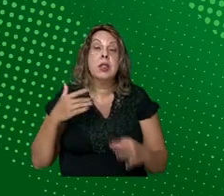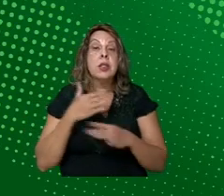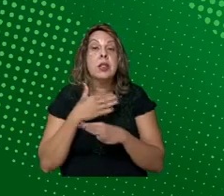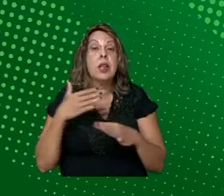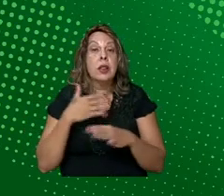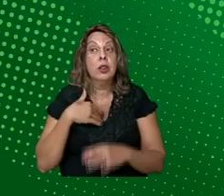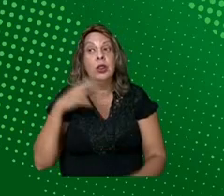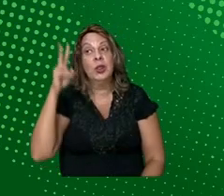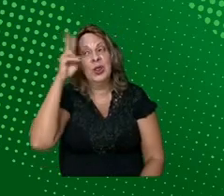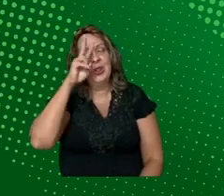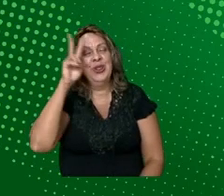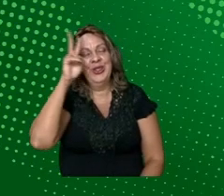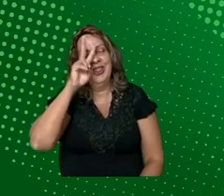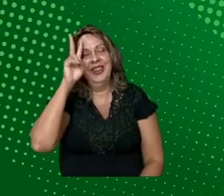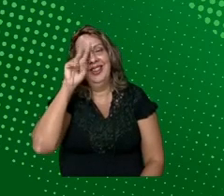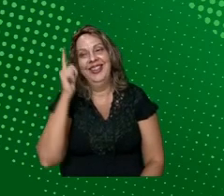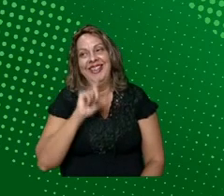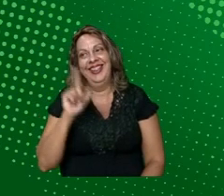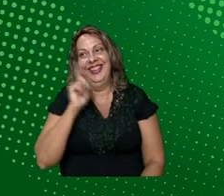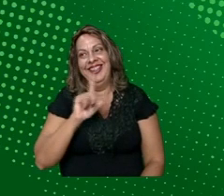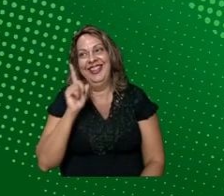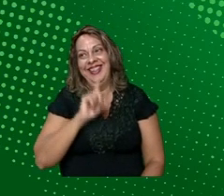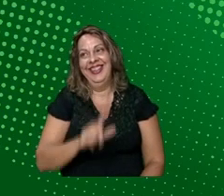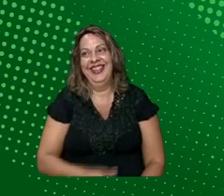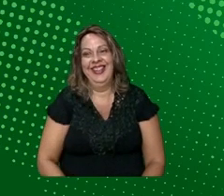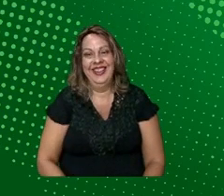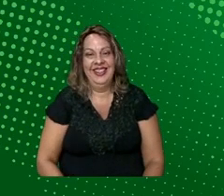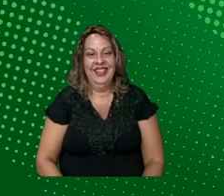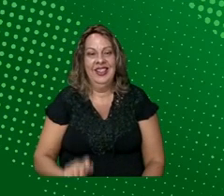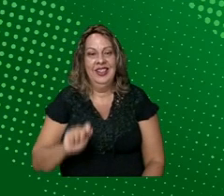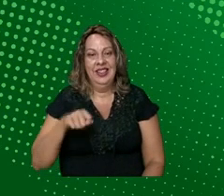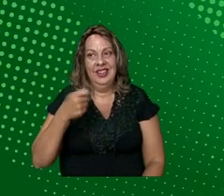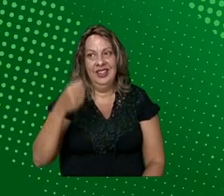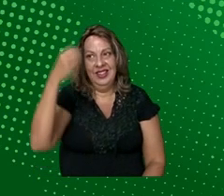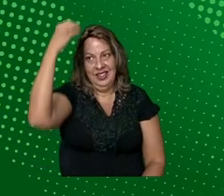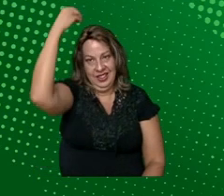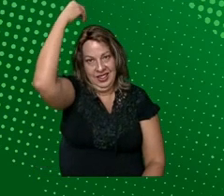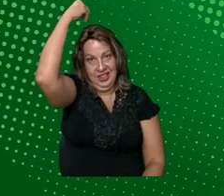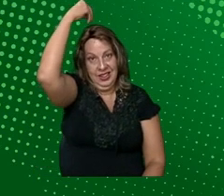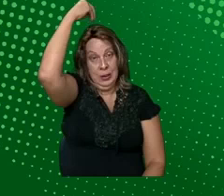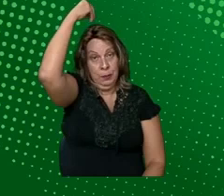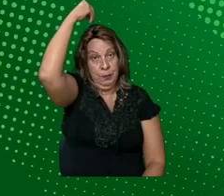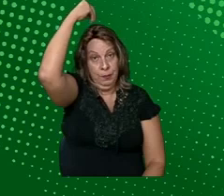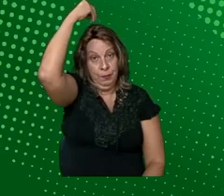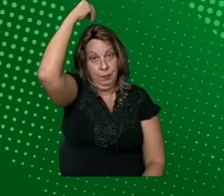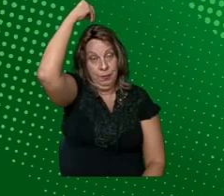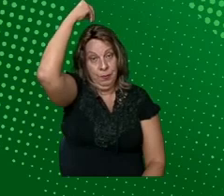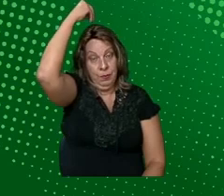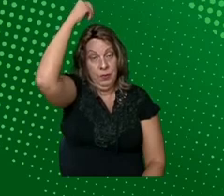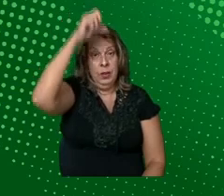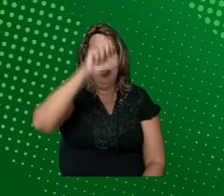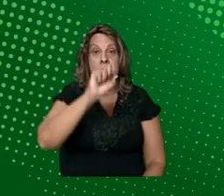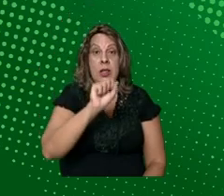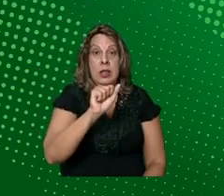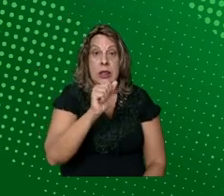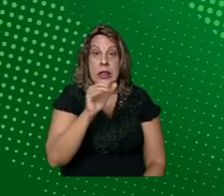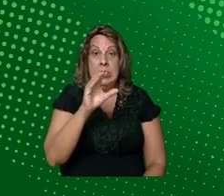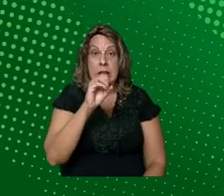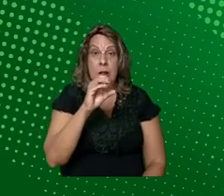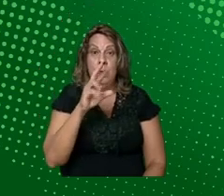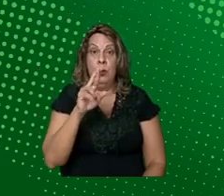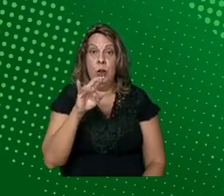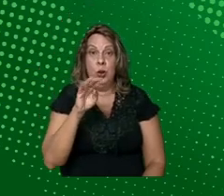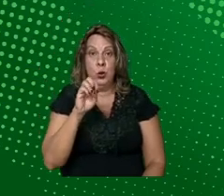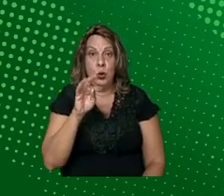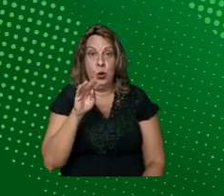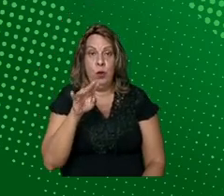Rosa Elze, adquiriu online e faturou R$500. Isso aqui é o sinal que a Raquel faz quando aparece a cidade de São Cristóvão.